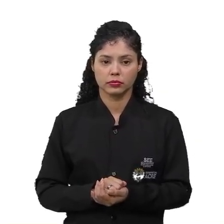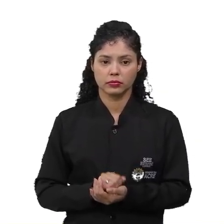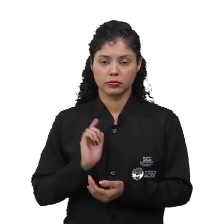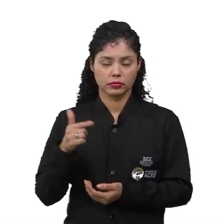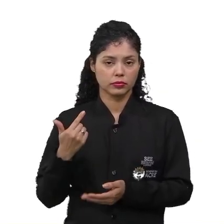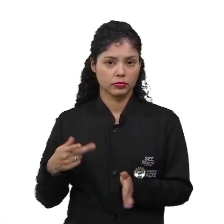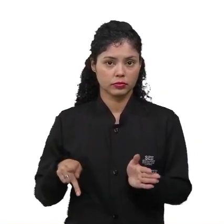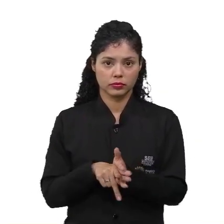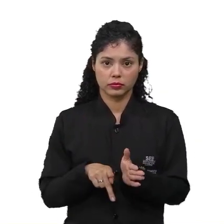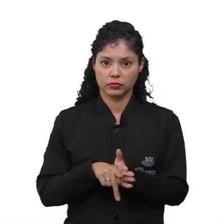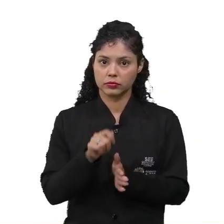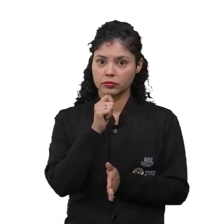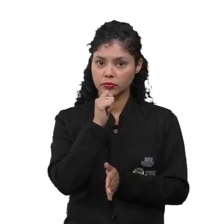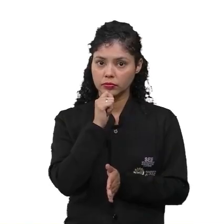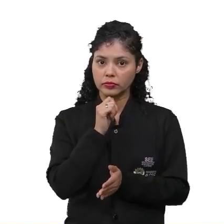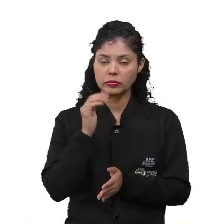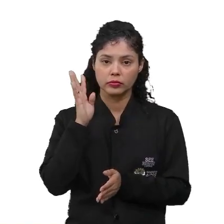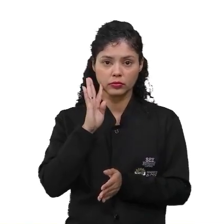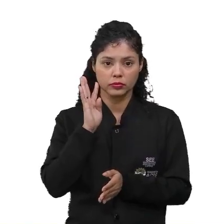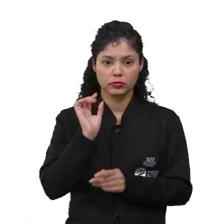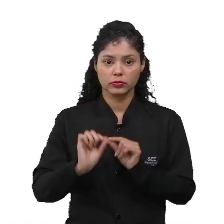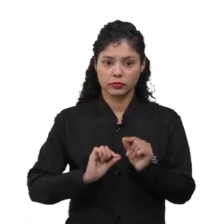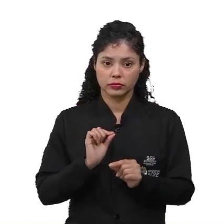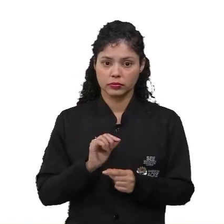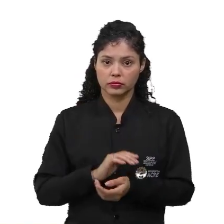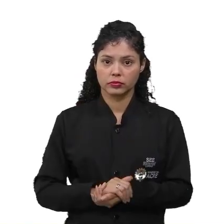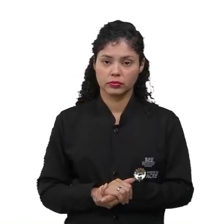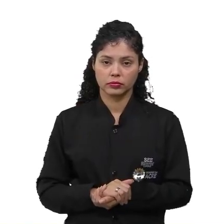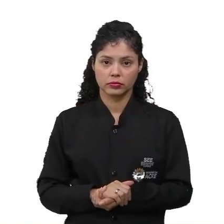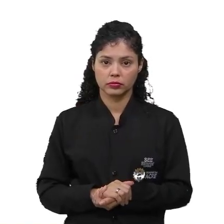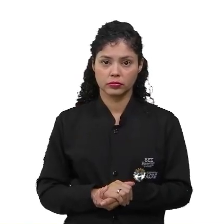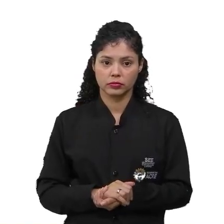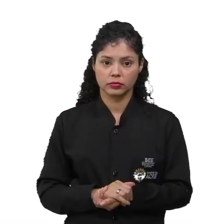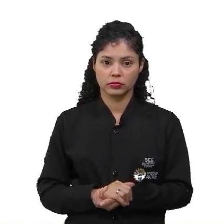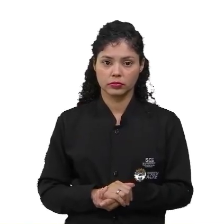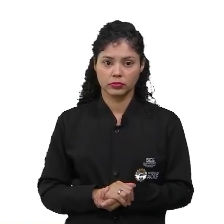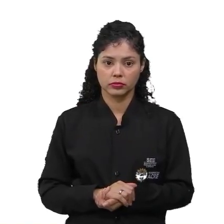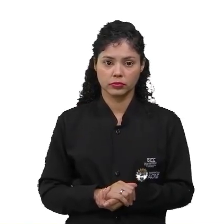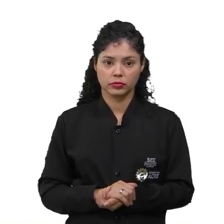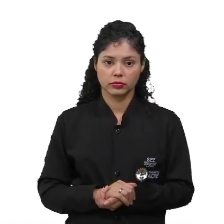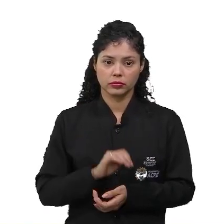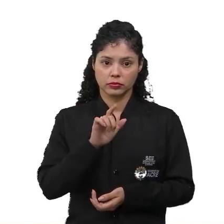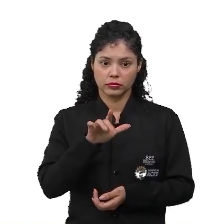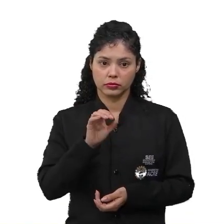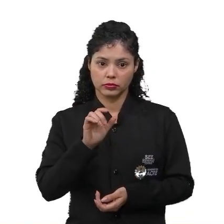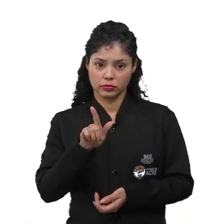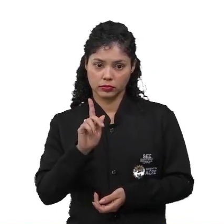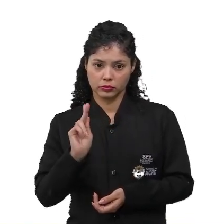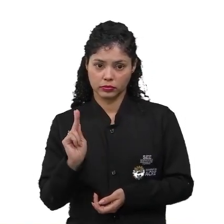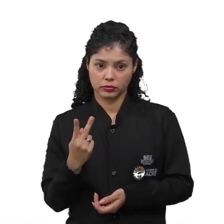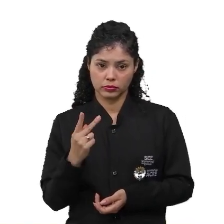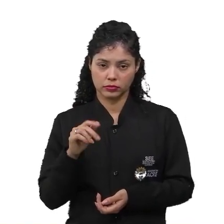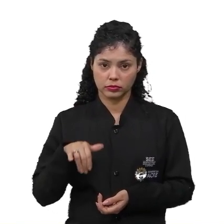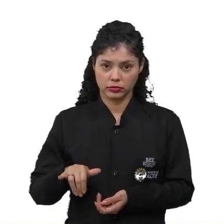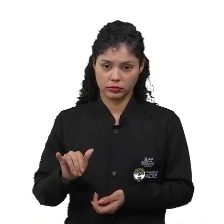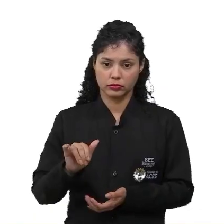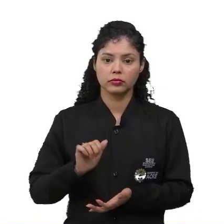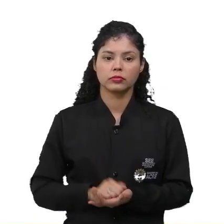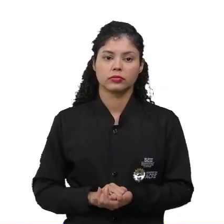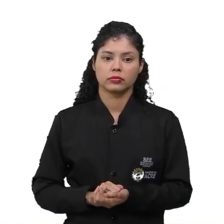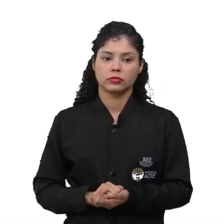Outra propriedade bastante interessante é essa propriedade que diz que o logaritmo de um produto pode